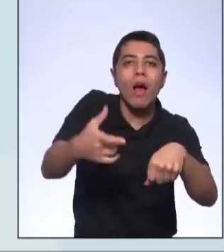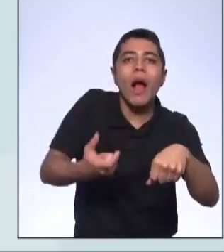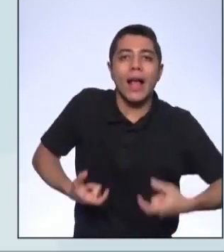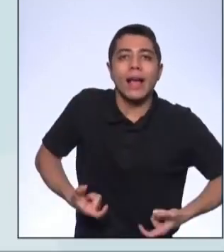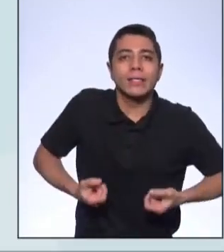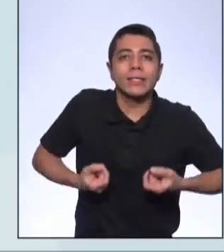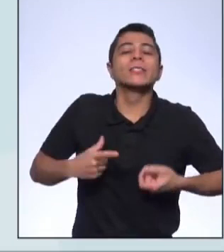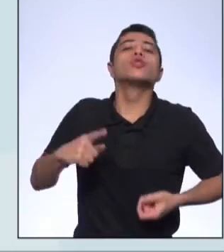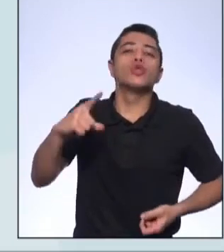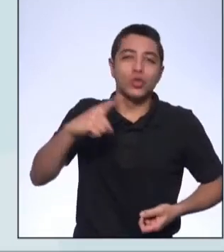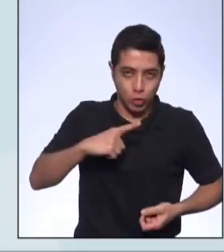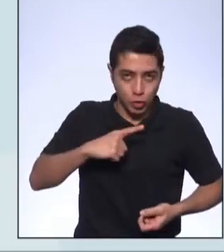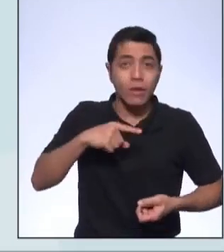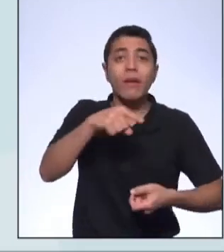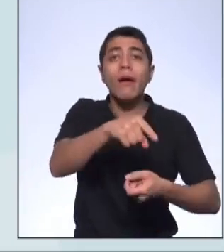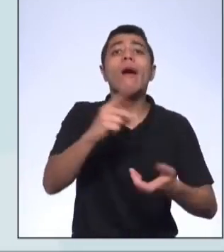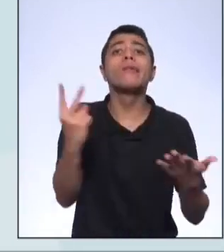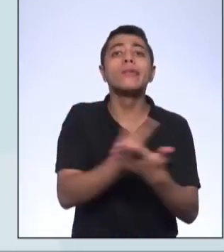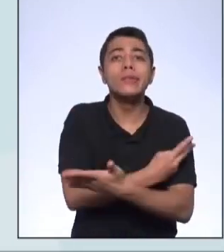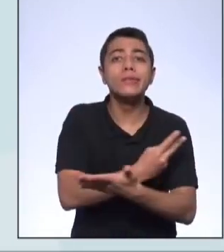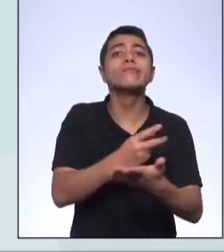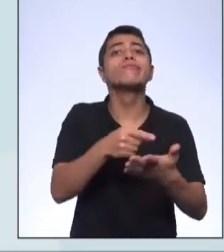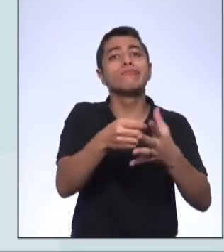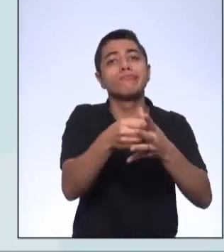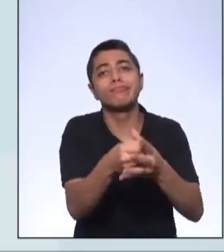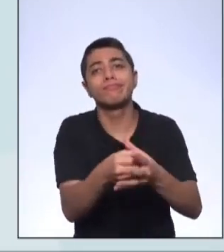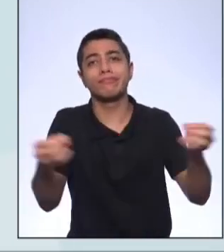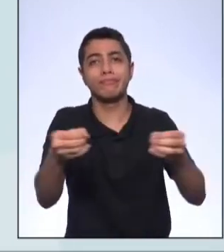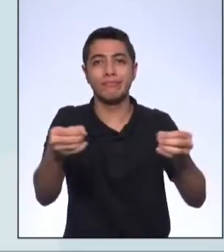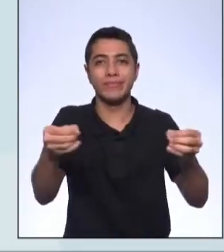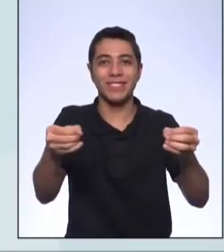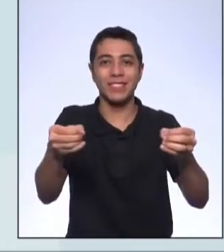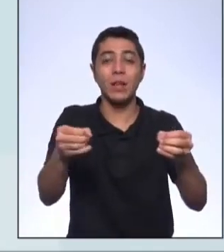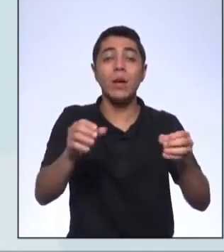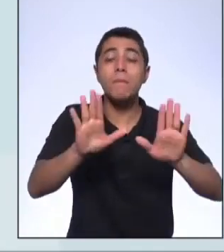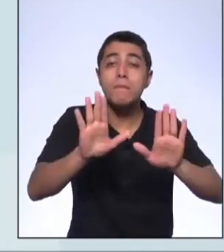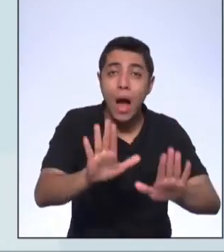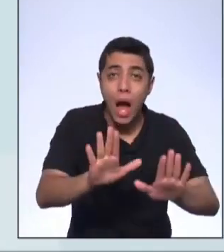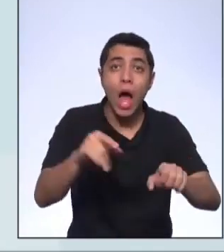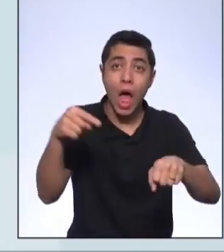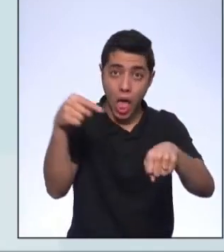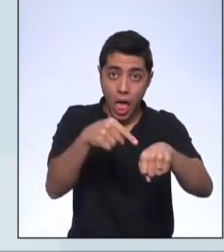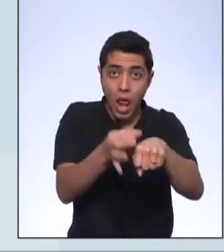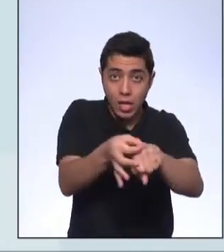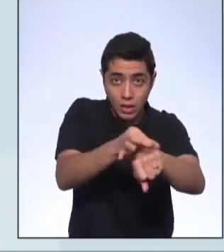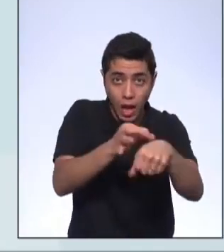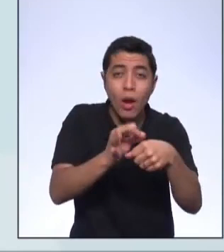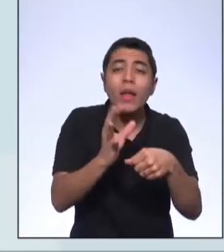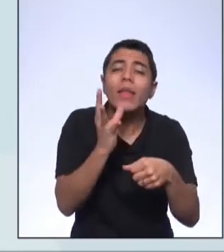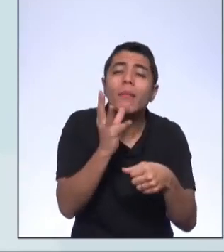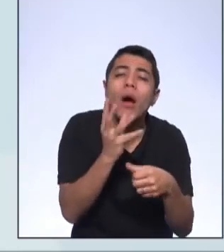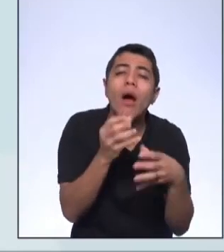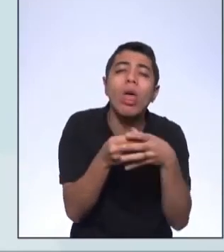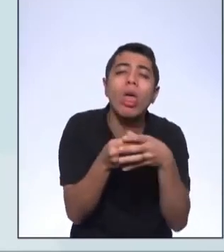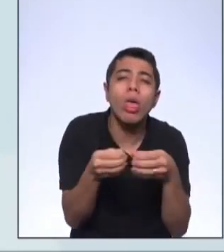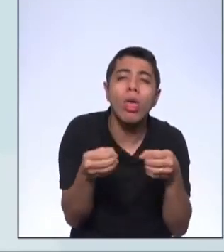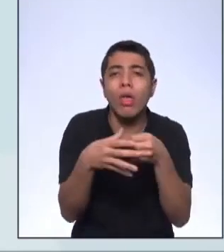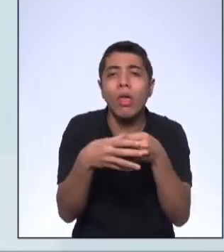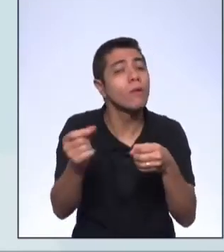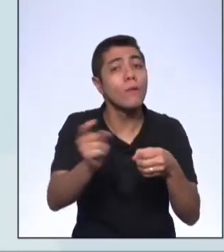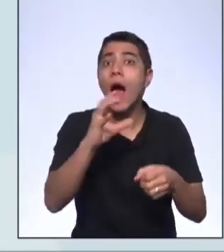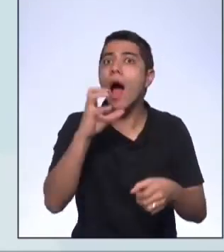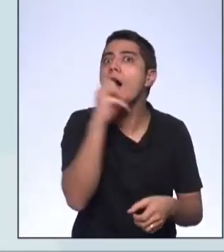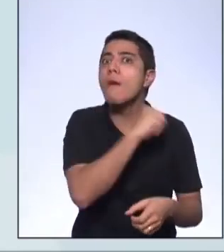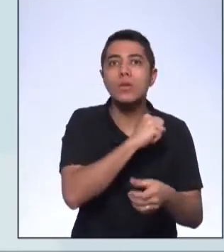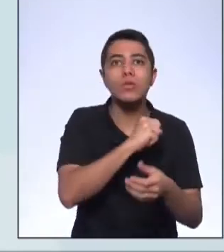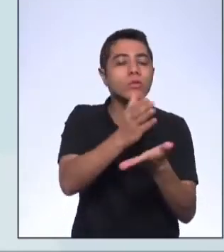começar a sofrer um processo de agentes que faz com que elas comecem a se multiplicar descontroladamente, né? Que é o que a gente chama de estágio de